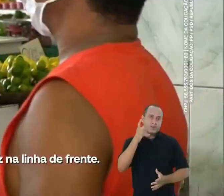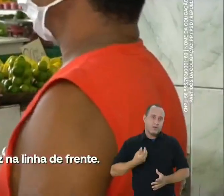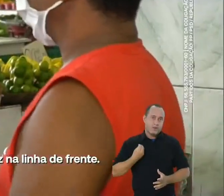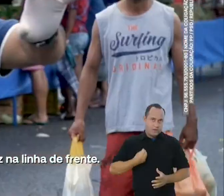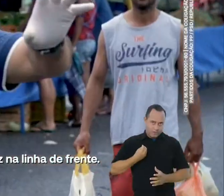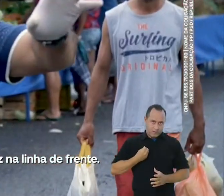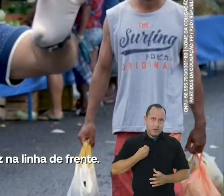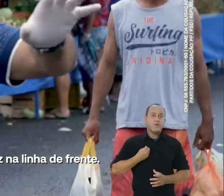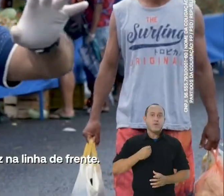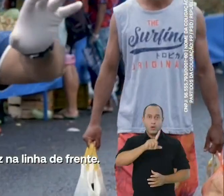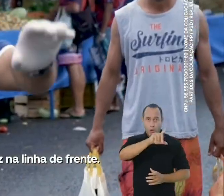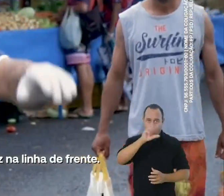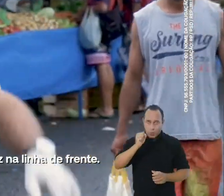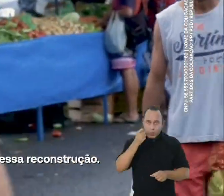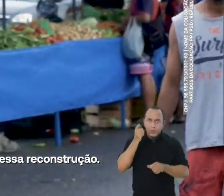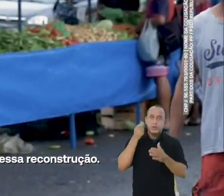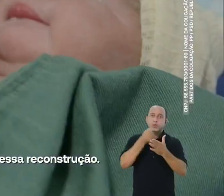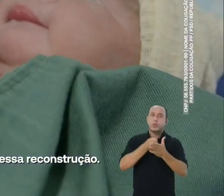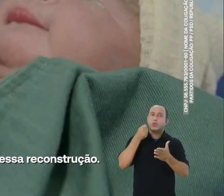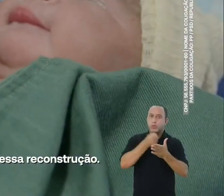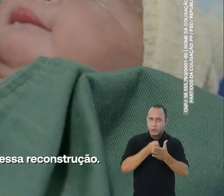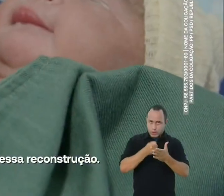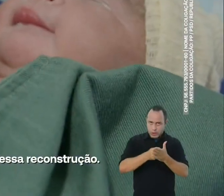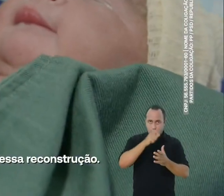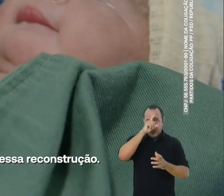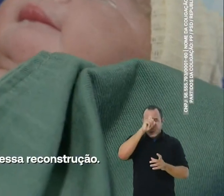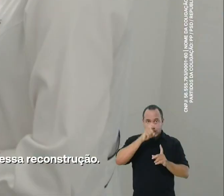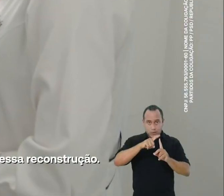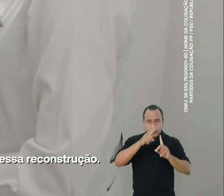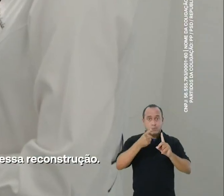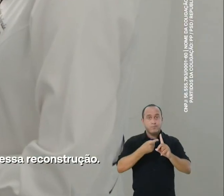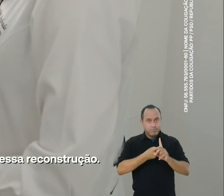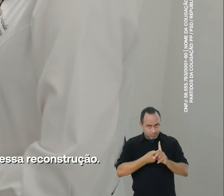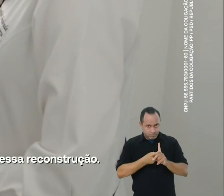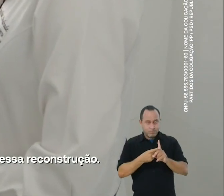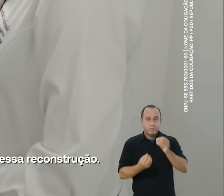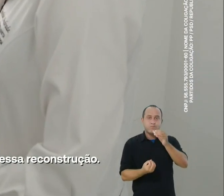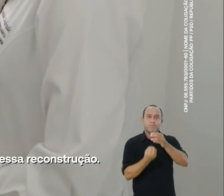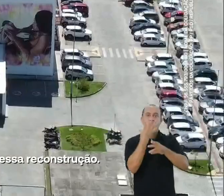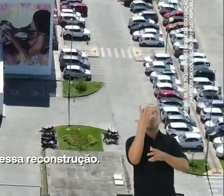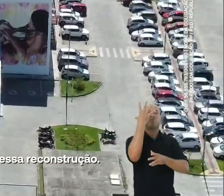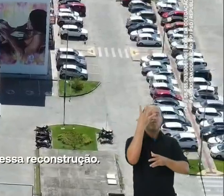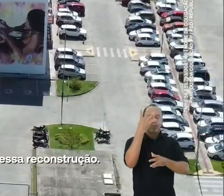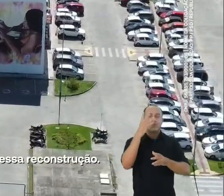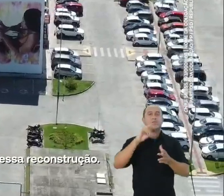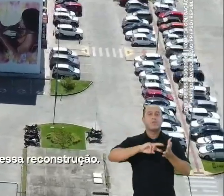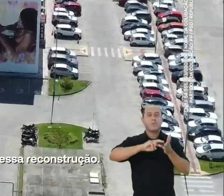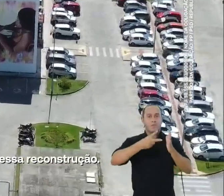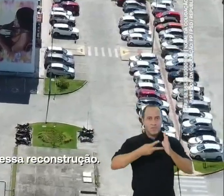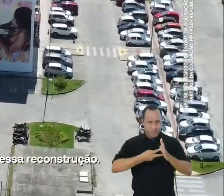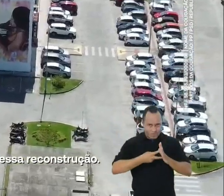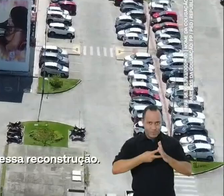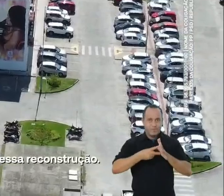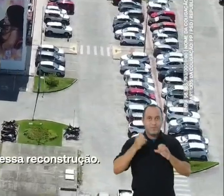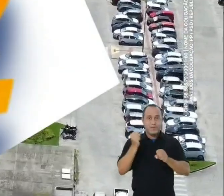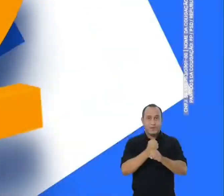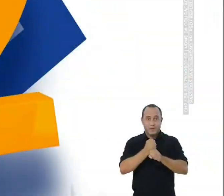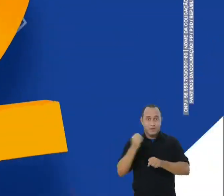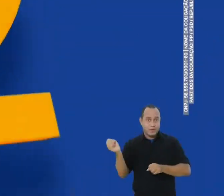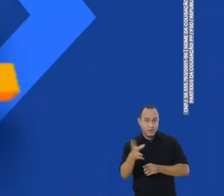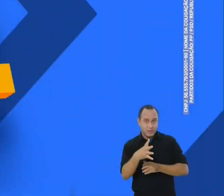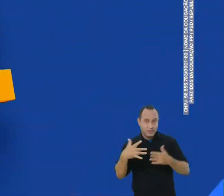vidas com Luiz na linha de frente. E a maternidade Lourdes Nogueira é o maior símbolo dessa reconstrução.